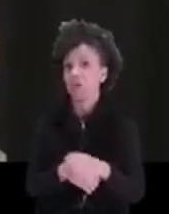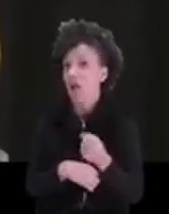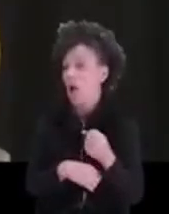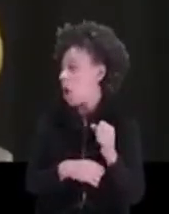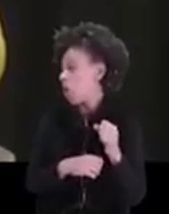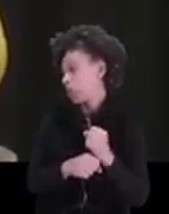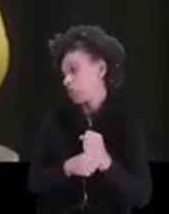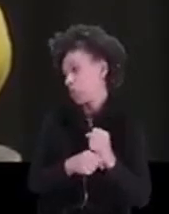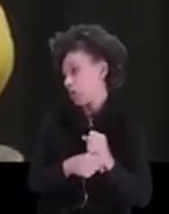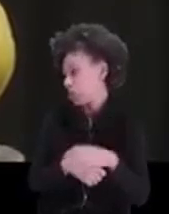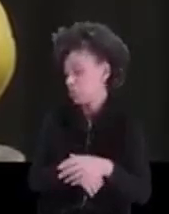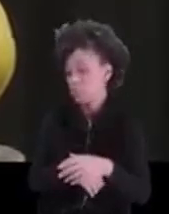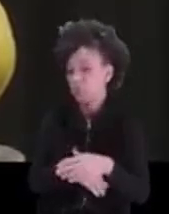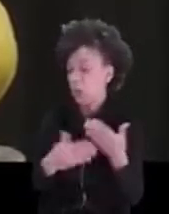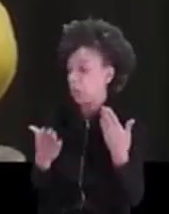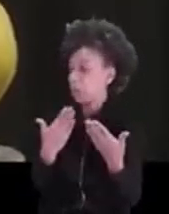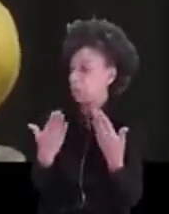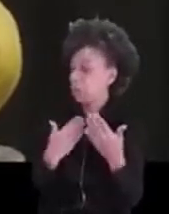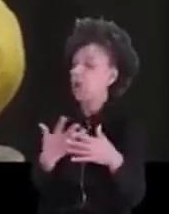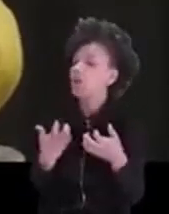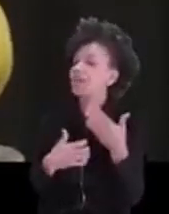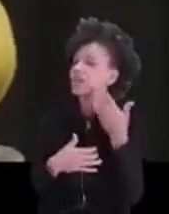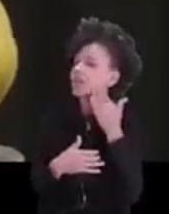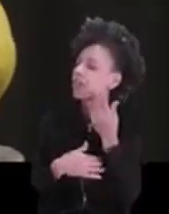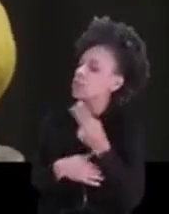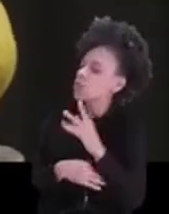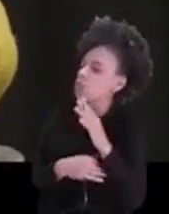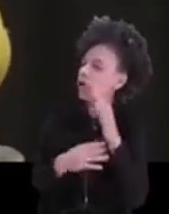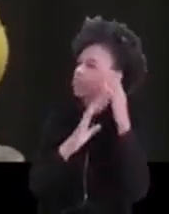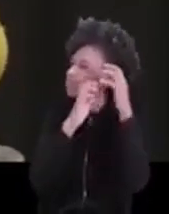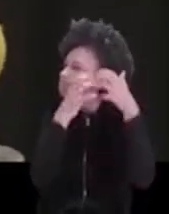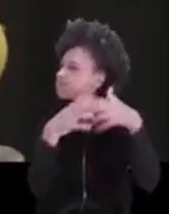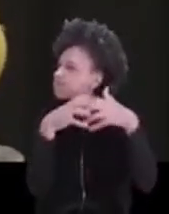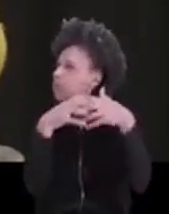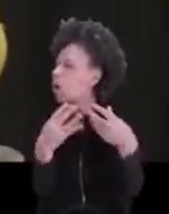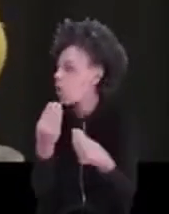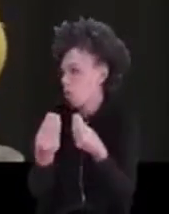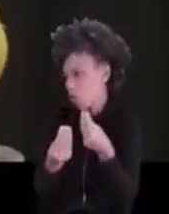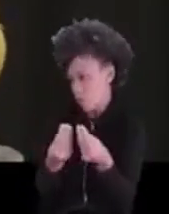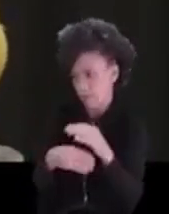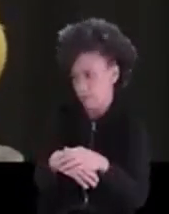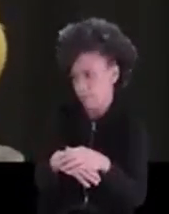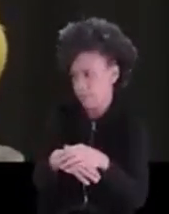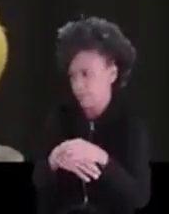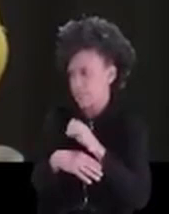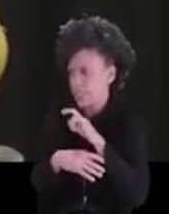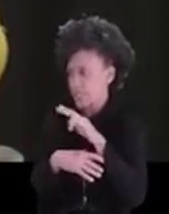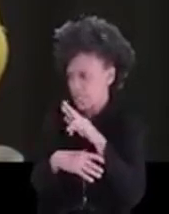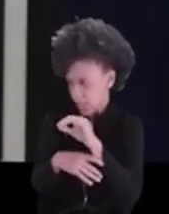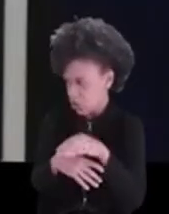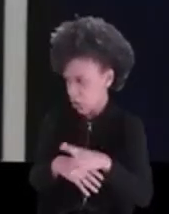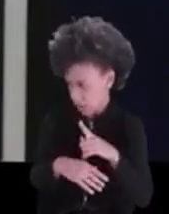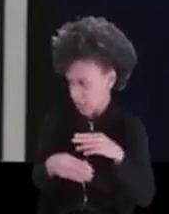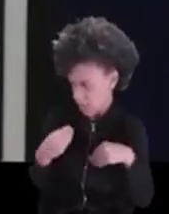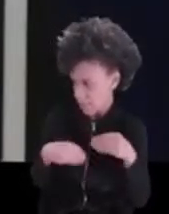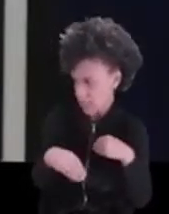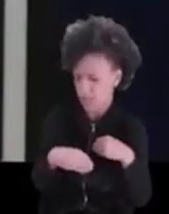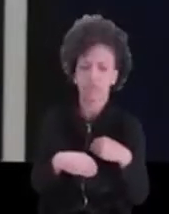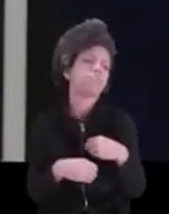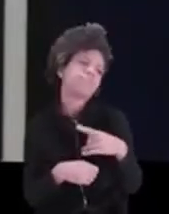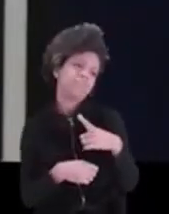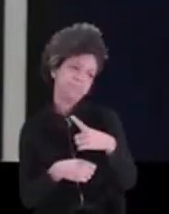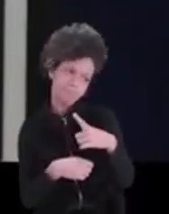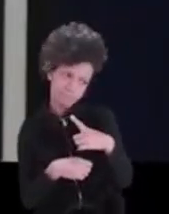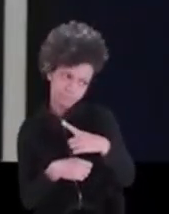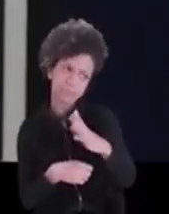ficar oito anos aqui conversando com você eu queria entender um pouquinho na tua cabeça assim como que como é que funciona Sérgio tem depressão tá